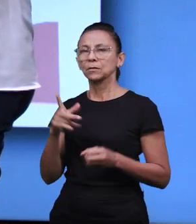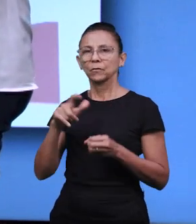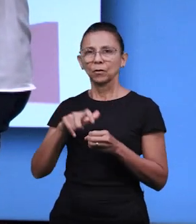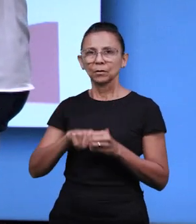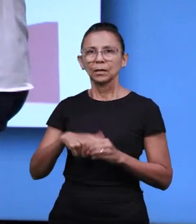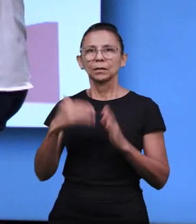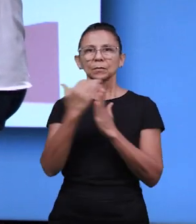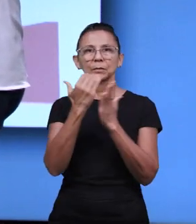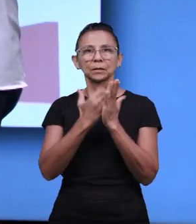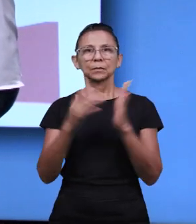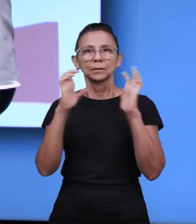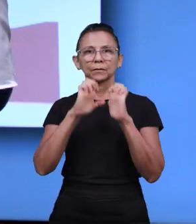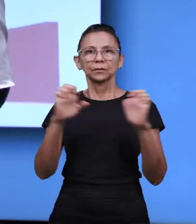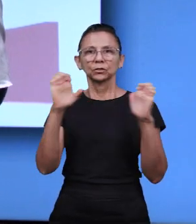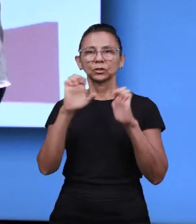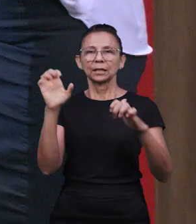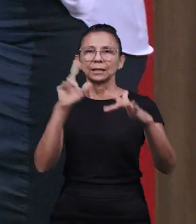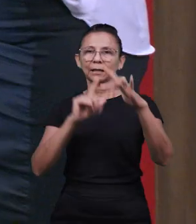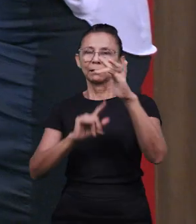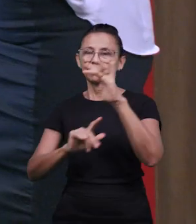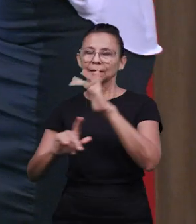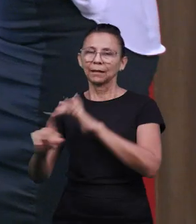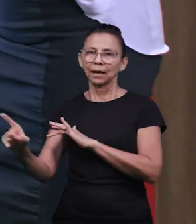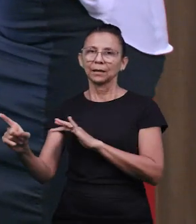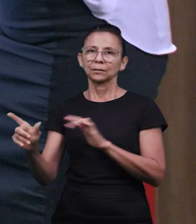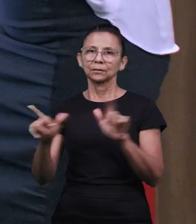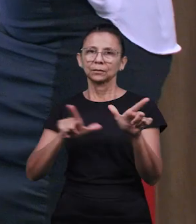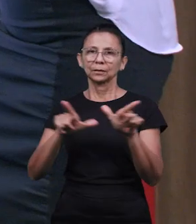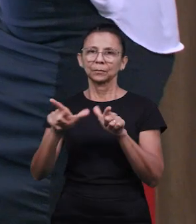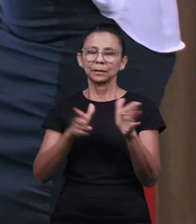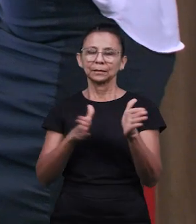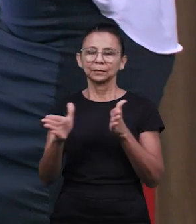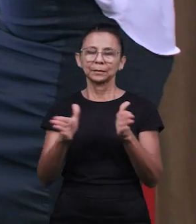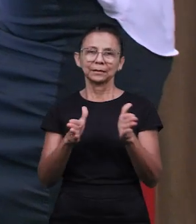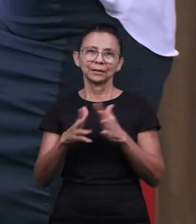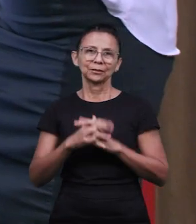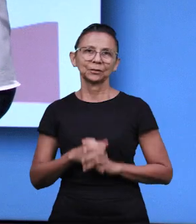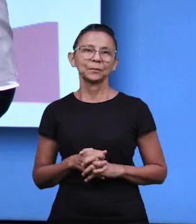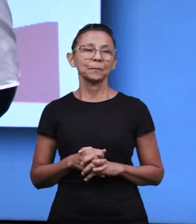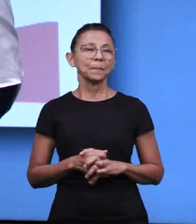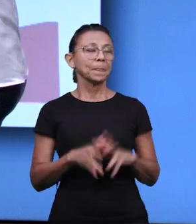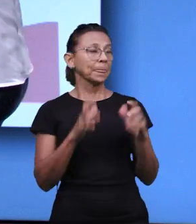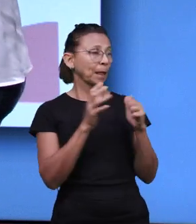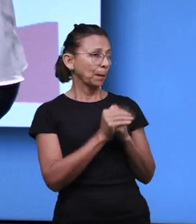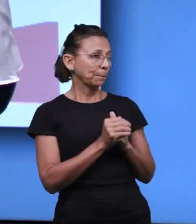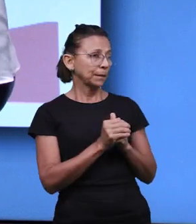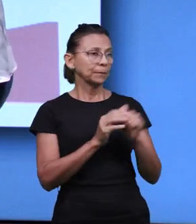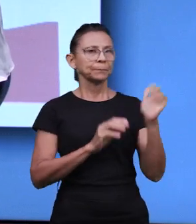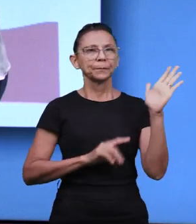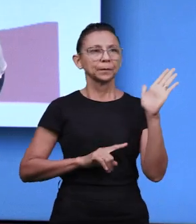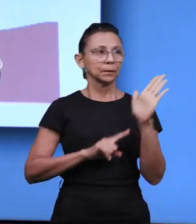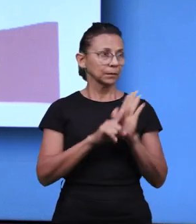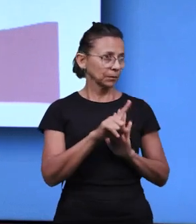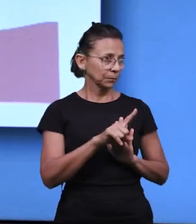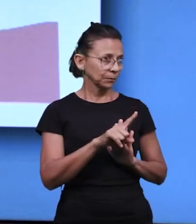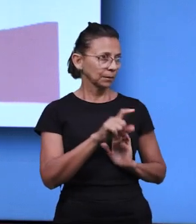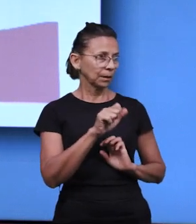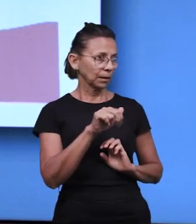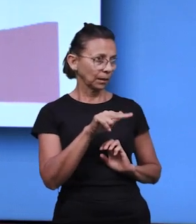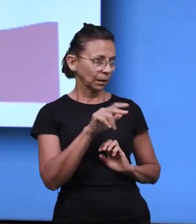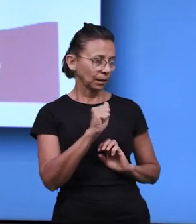programa Evangelho Eterno e estar participando do trabalho de acessibilidade. Amém. Ana, então eu gostaria de fazer uma